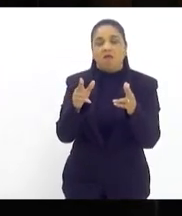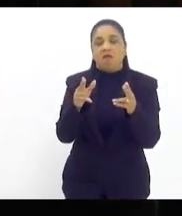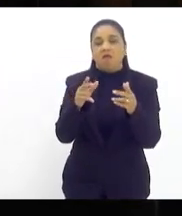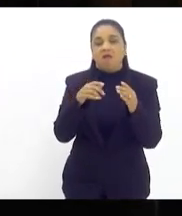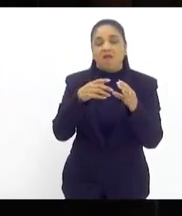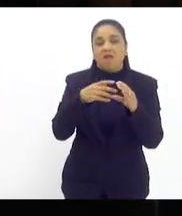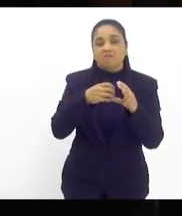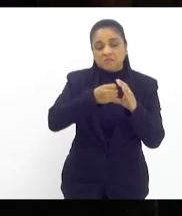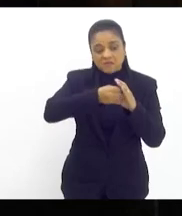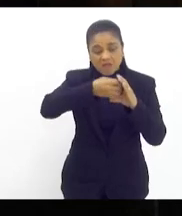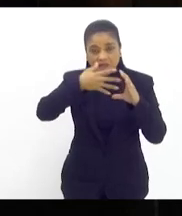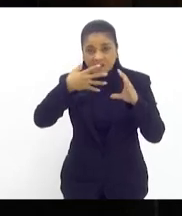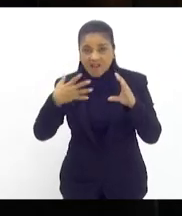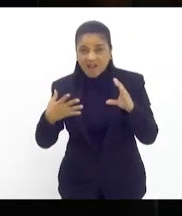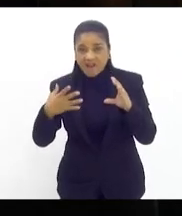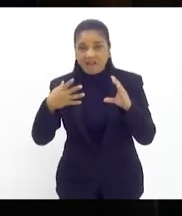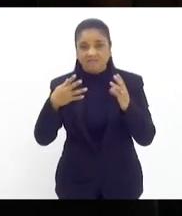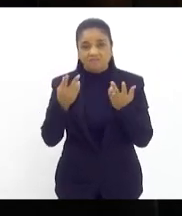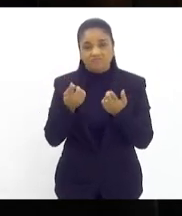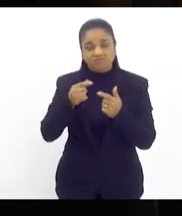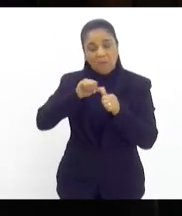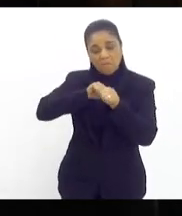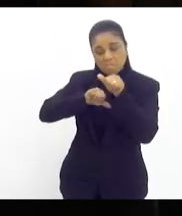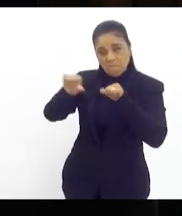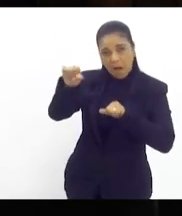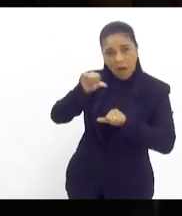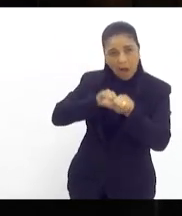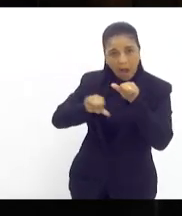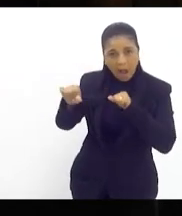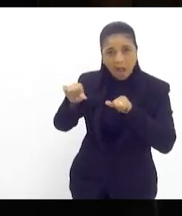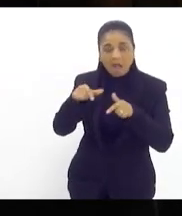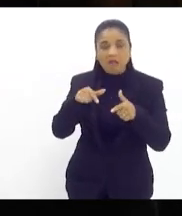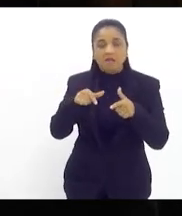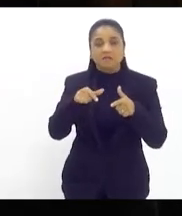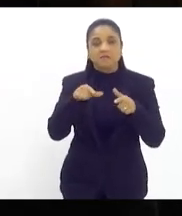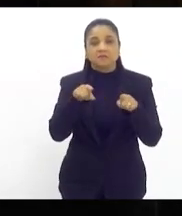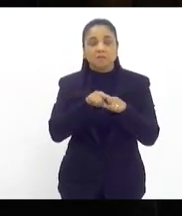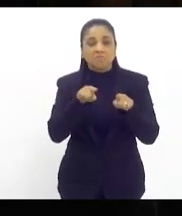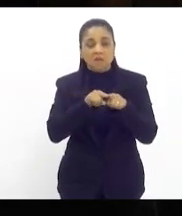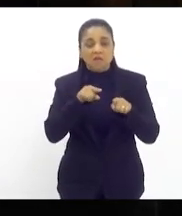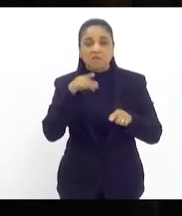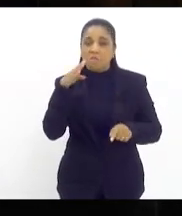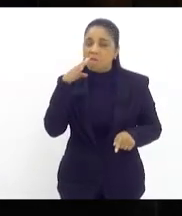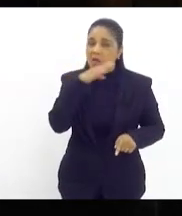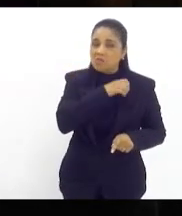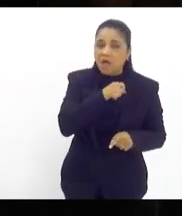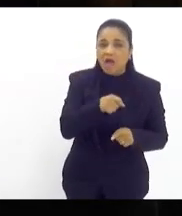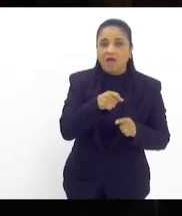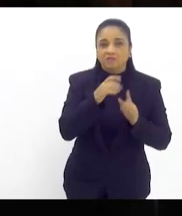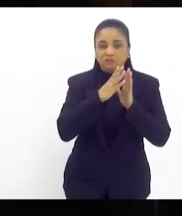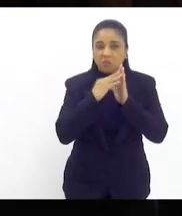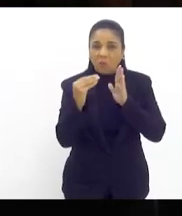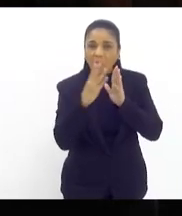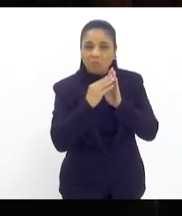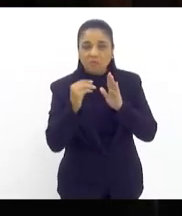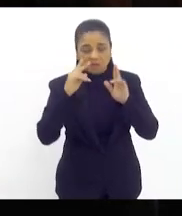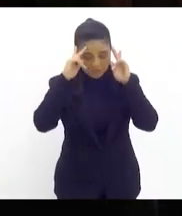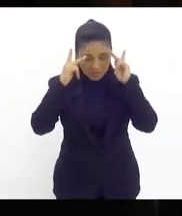faz parte da essência muitas vezes maléfica que os seres humanos têm